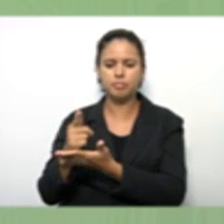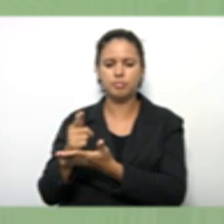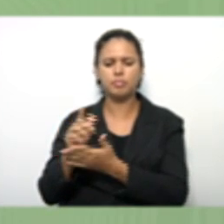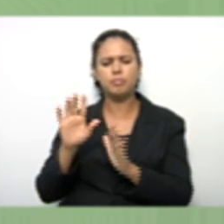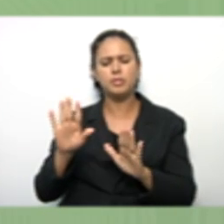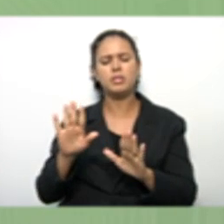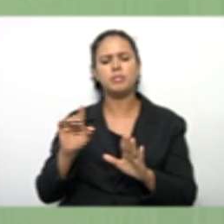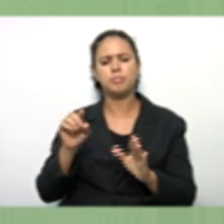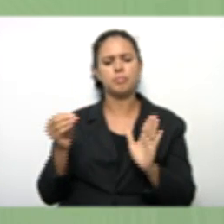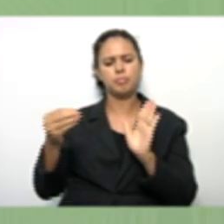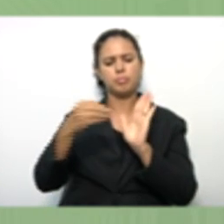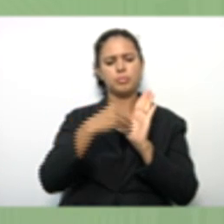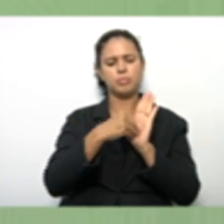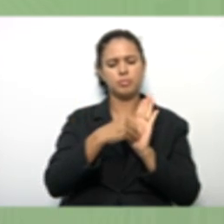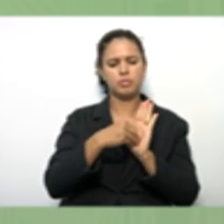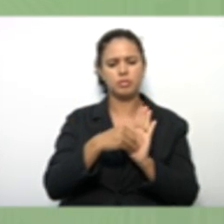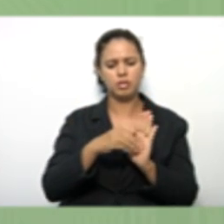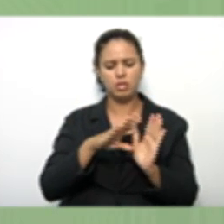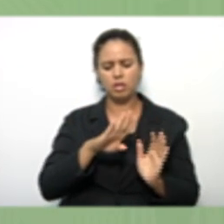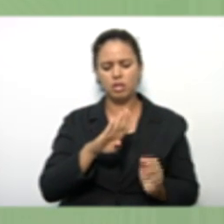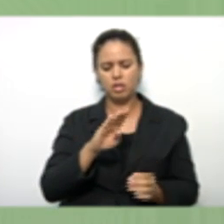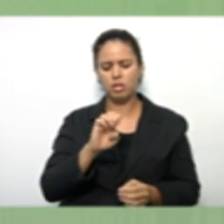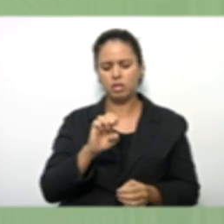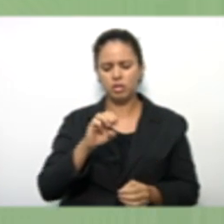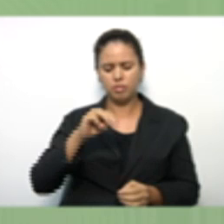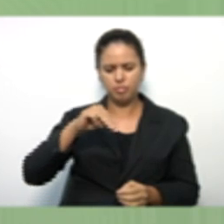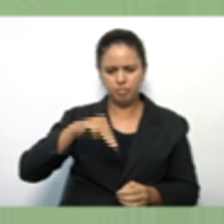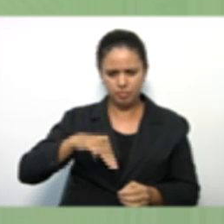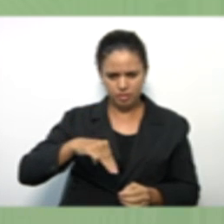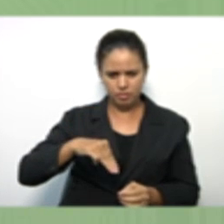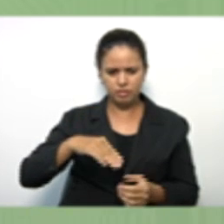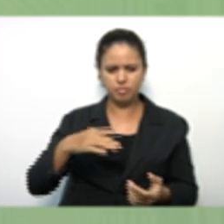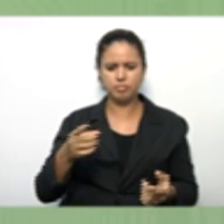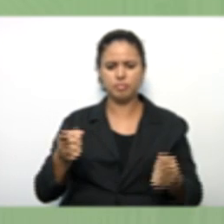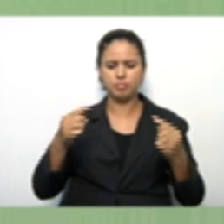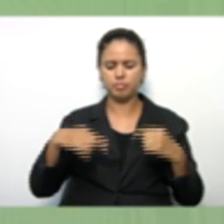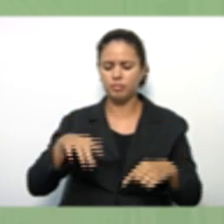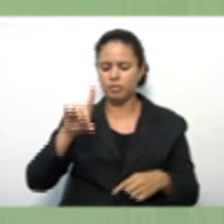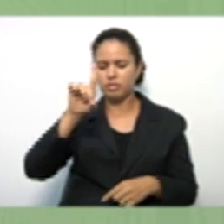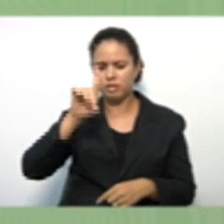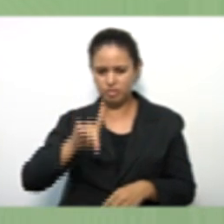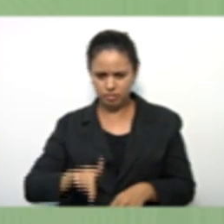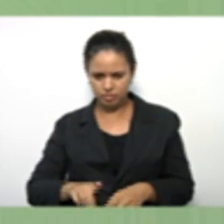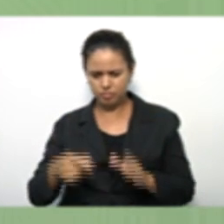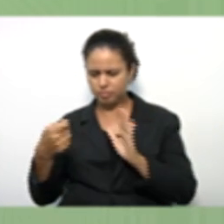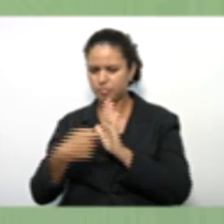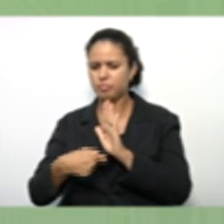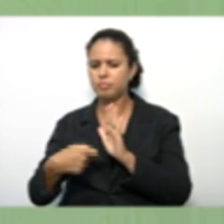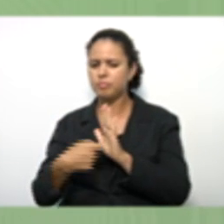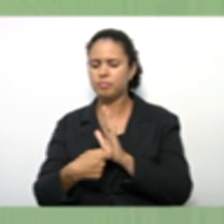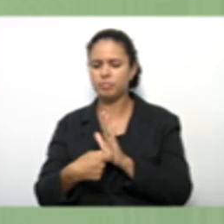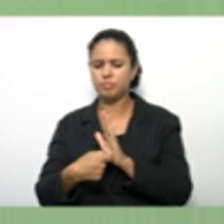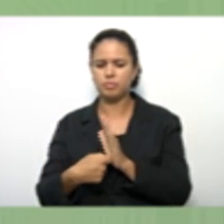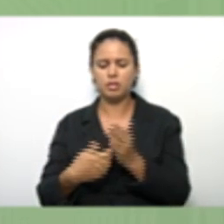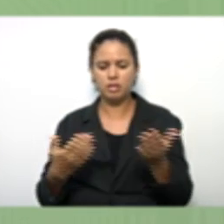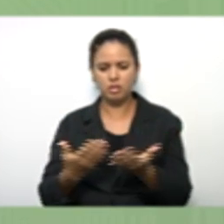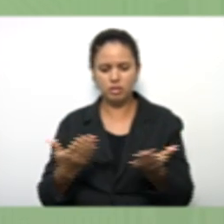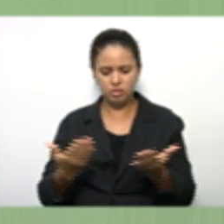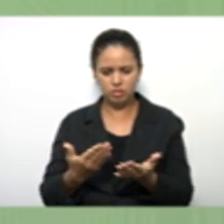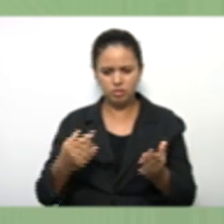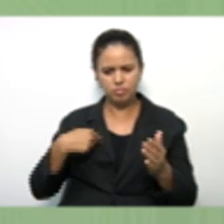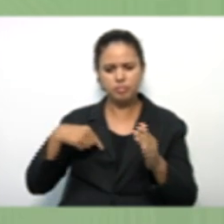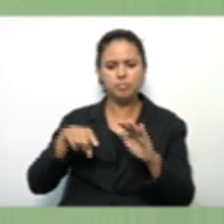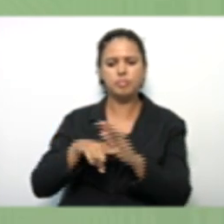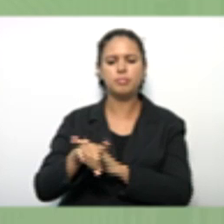direitos, obrigações. Antes da gente responder essa questão, qual era a situação líquida, eu gostaria de